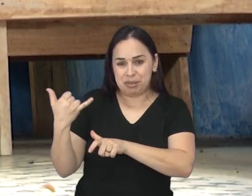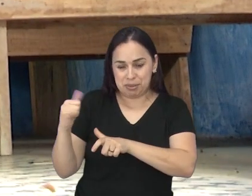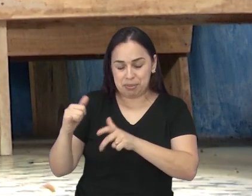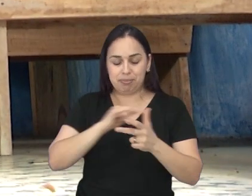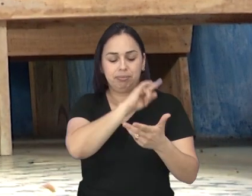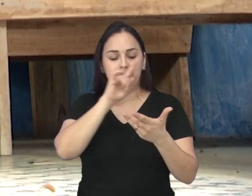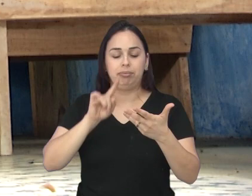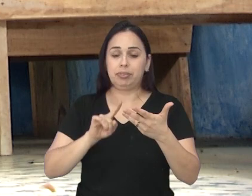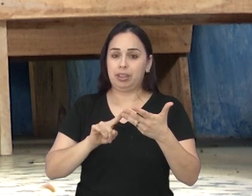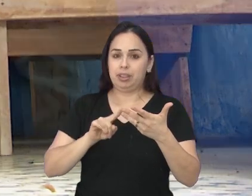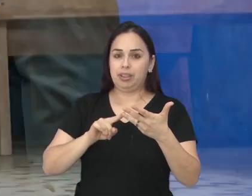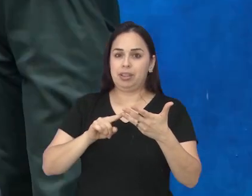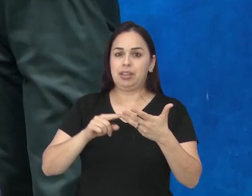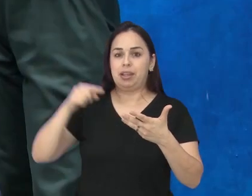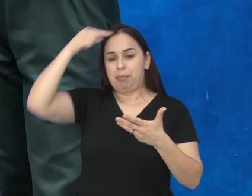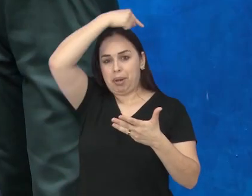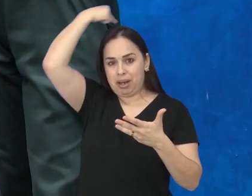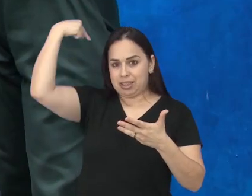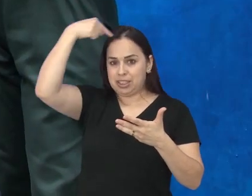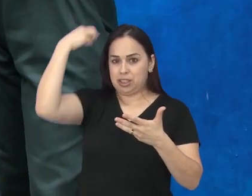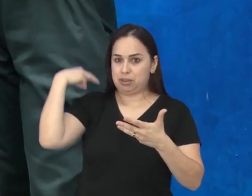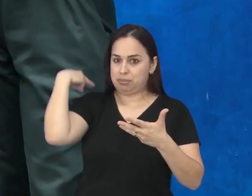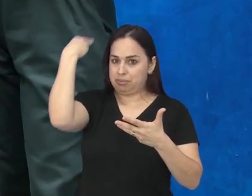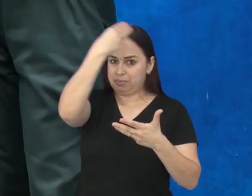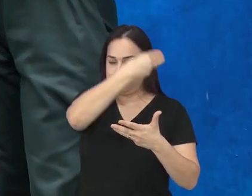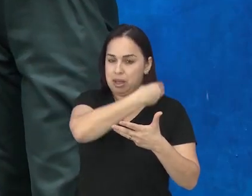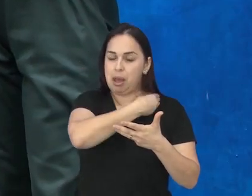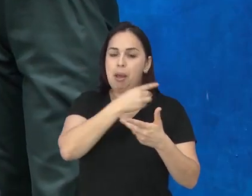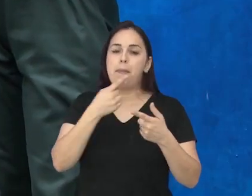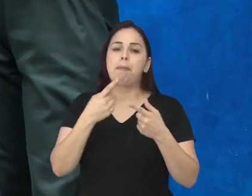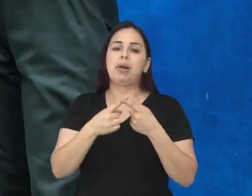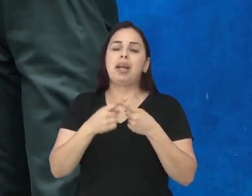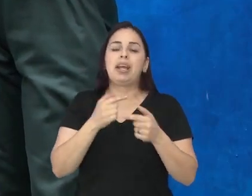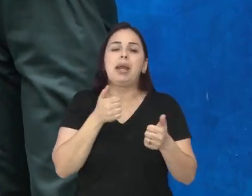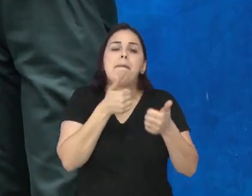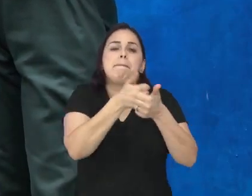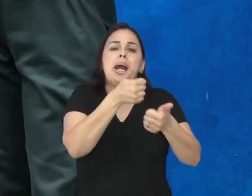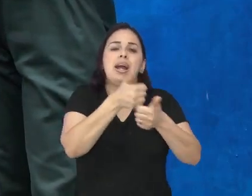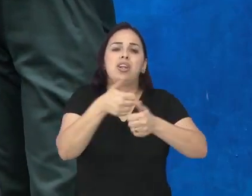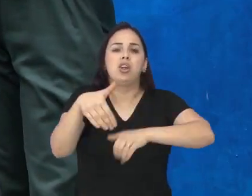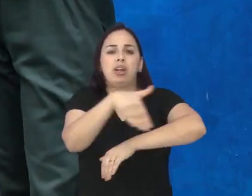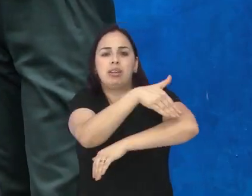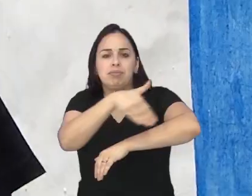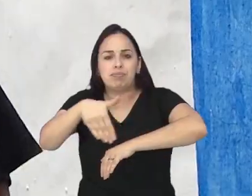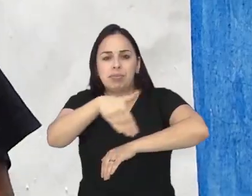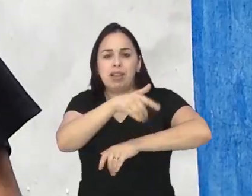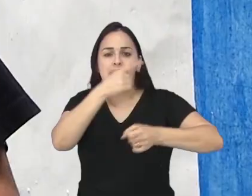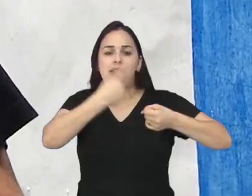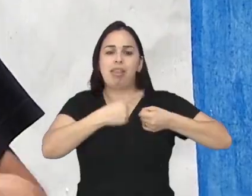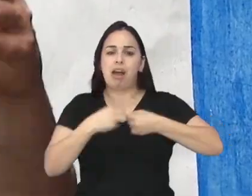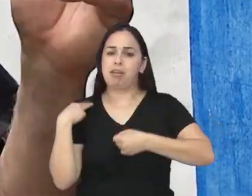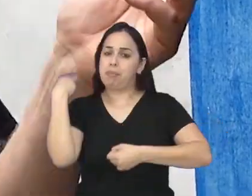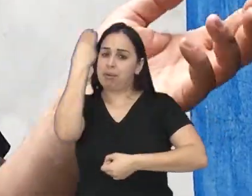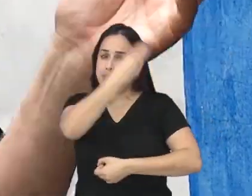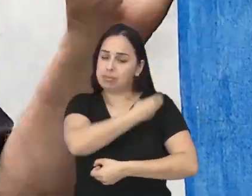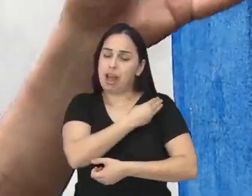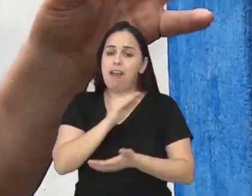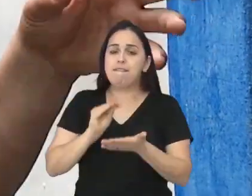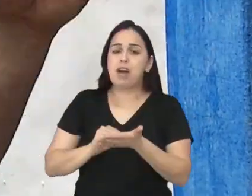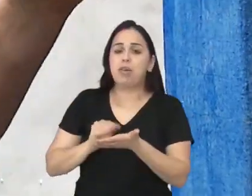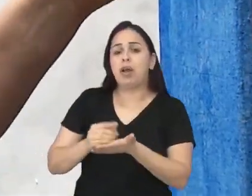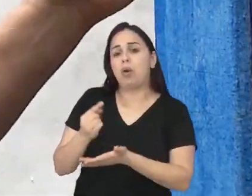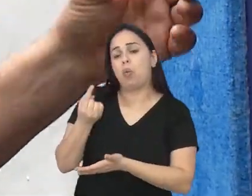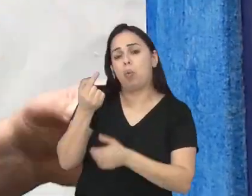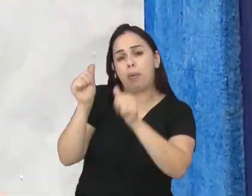Aí tem a Cidinha, Aparecida do Norte, porque aqui é um trajeto de peregrinação para Aparecida do Norte. E só está faltando